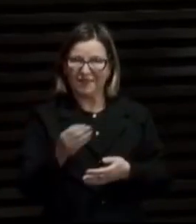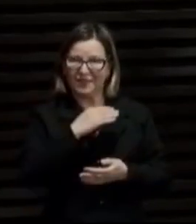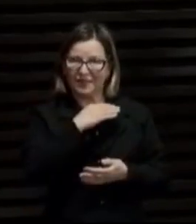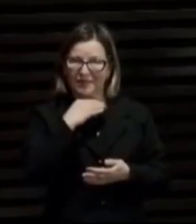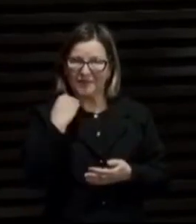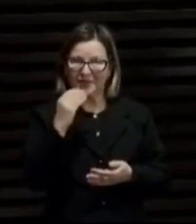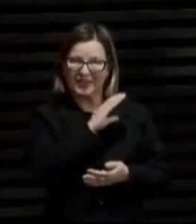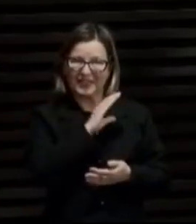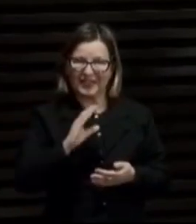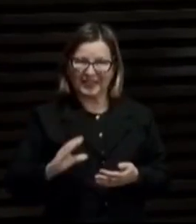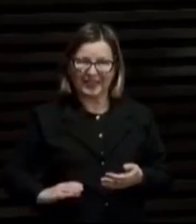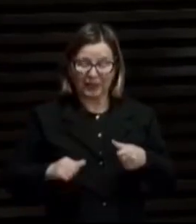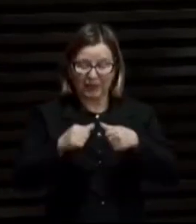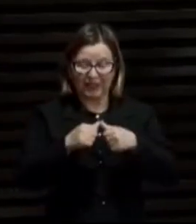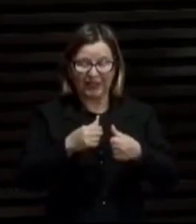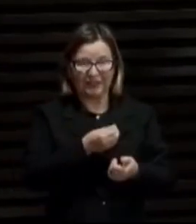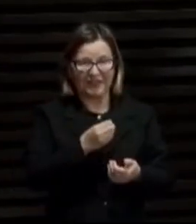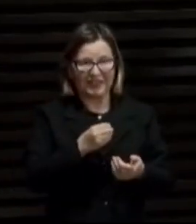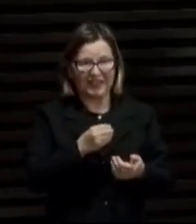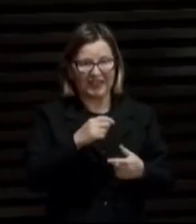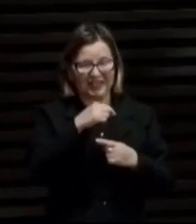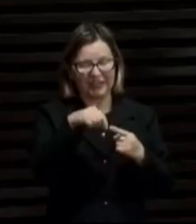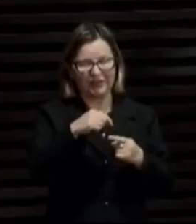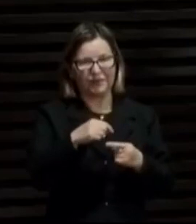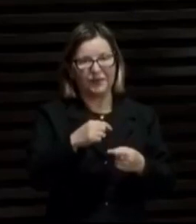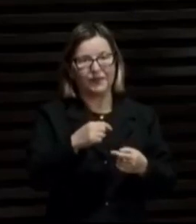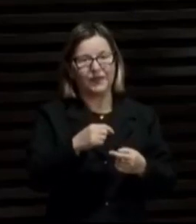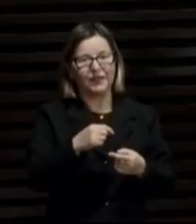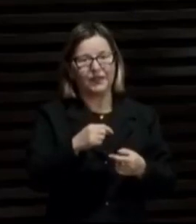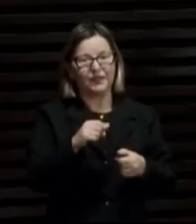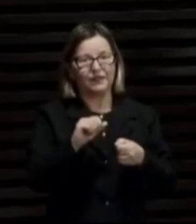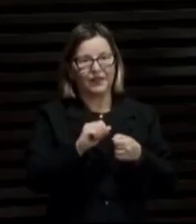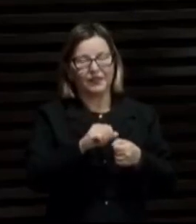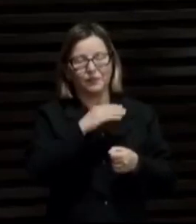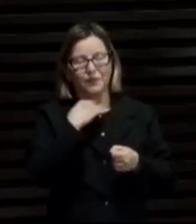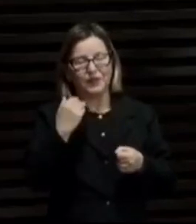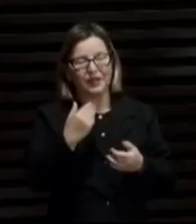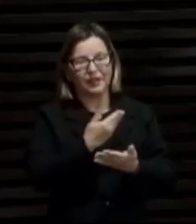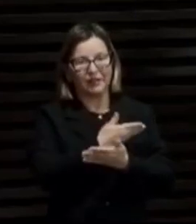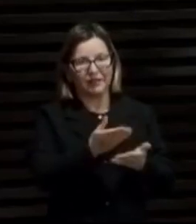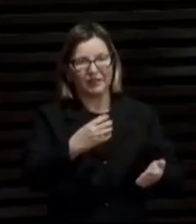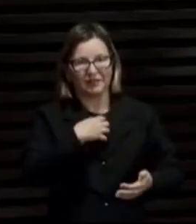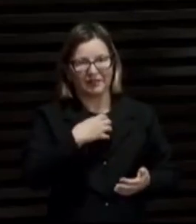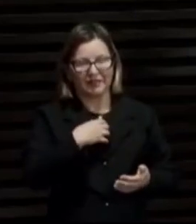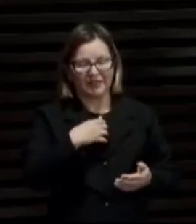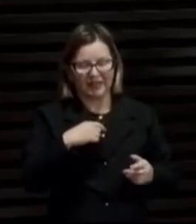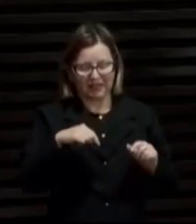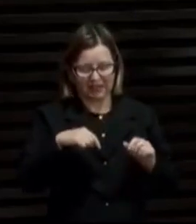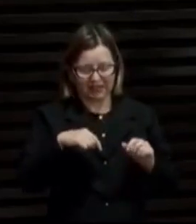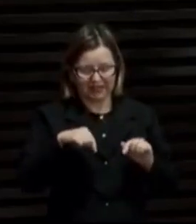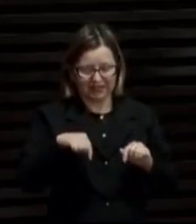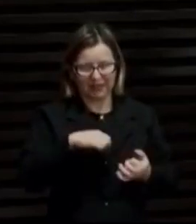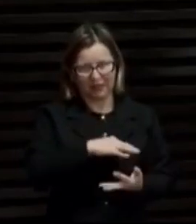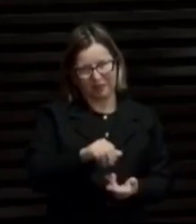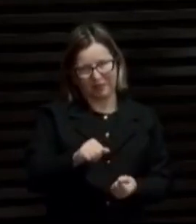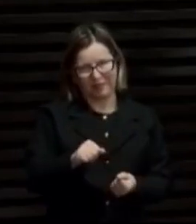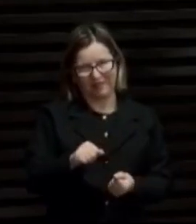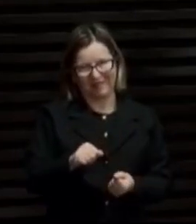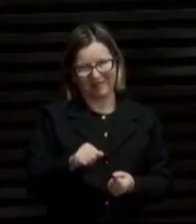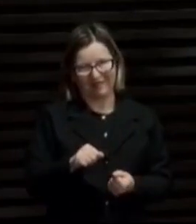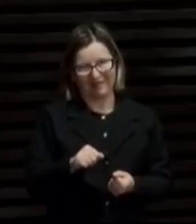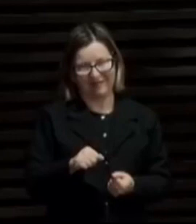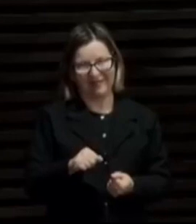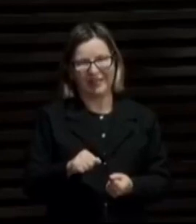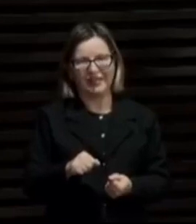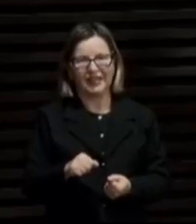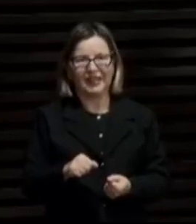de santidade. A vossa natureza terrena. O meu velho homem já foi tratado. Mas essa natureza precisa